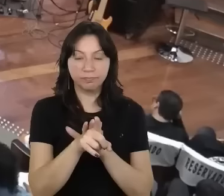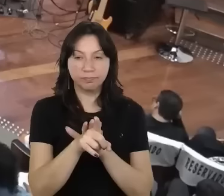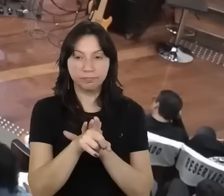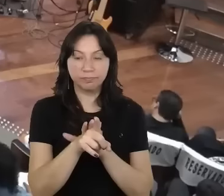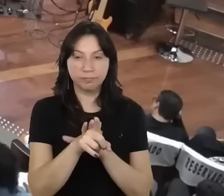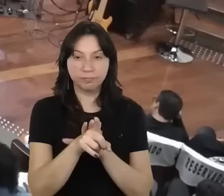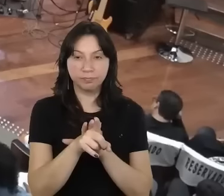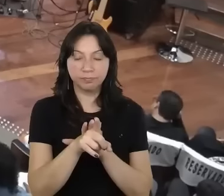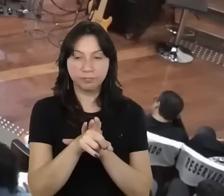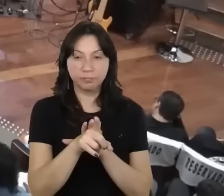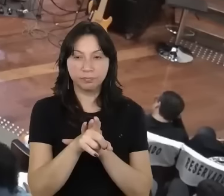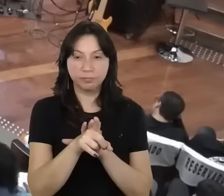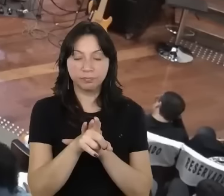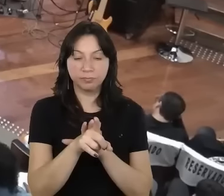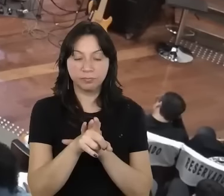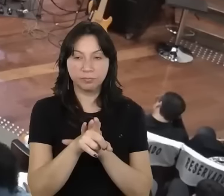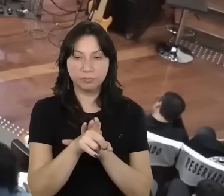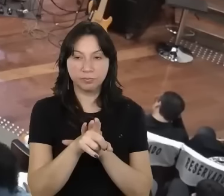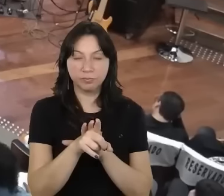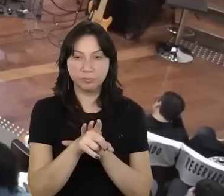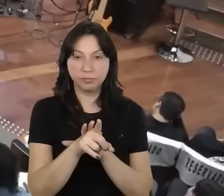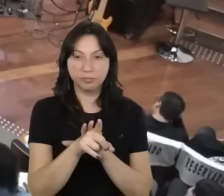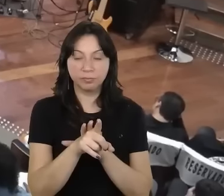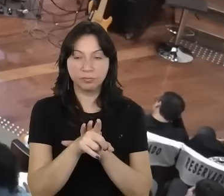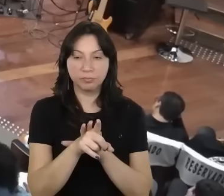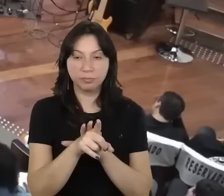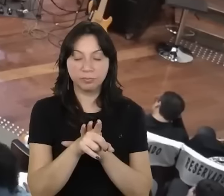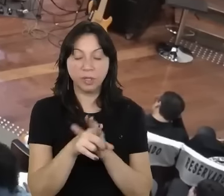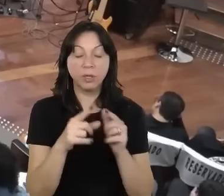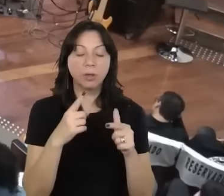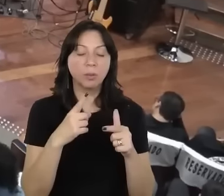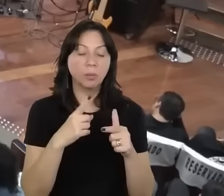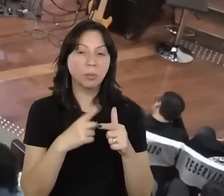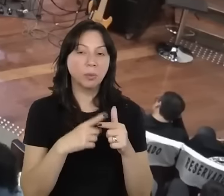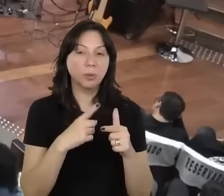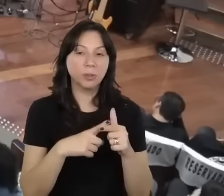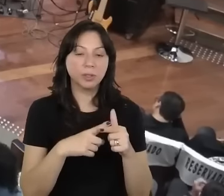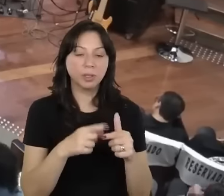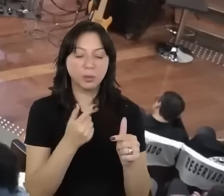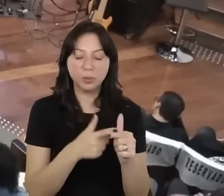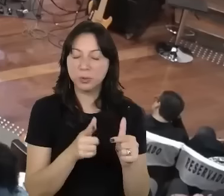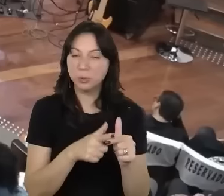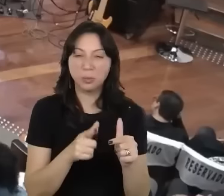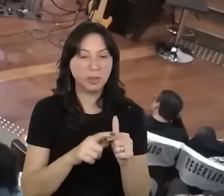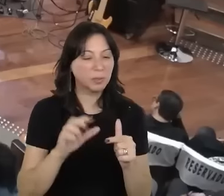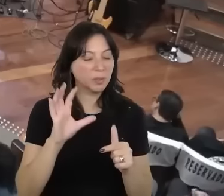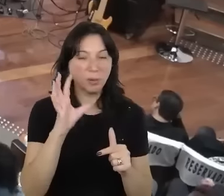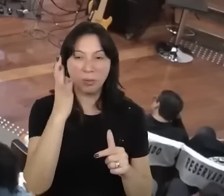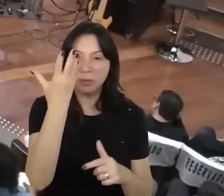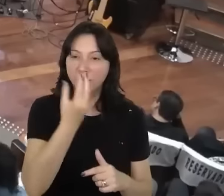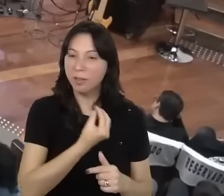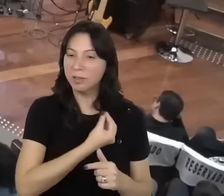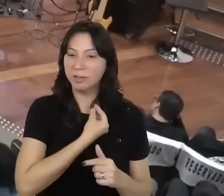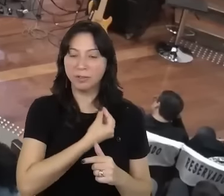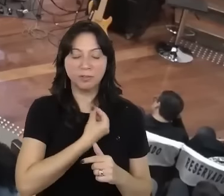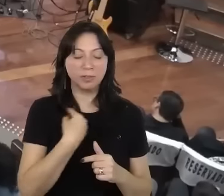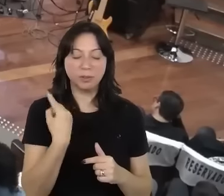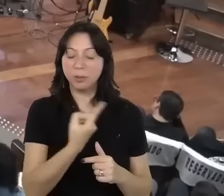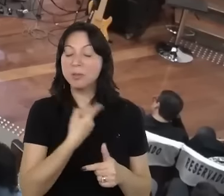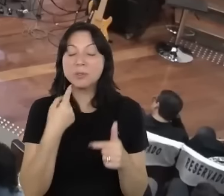luz do tema por Jesus permite tempestades em nossa vida e a pergunta é meu